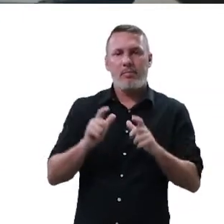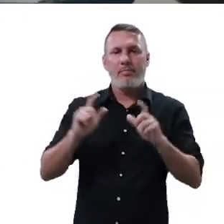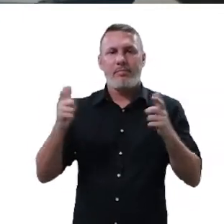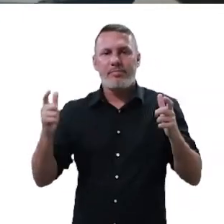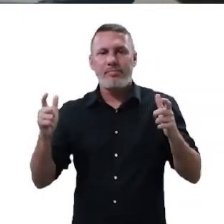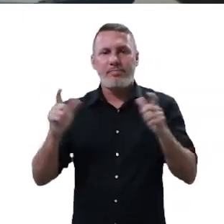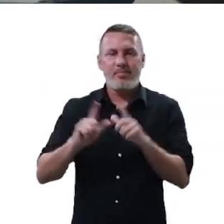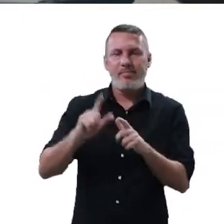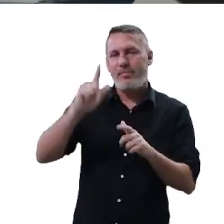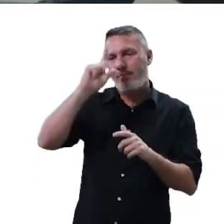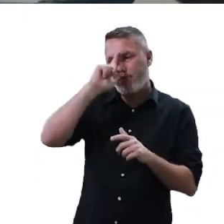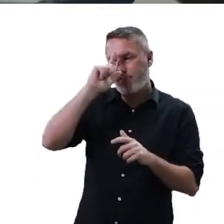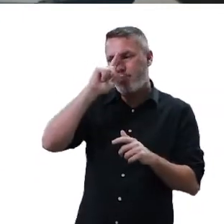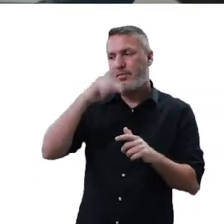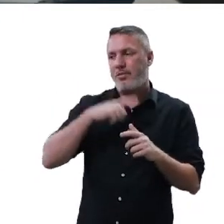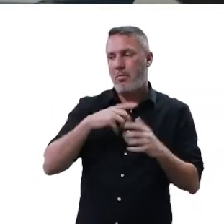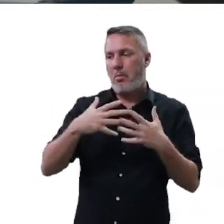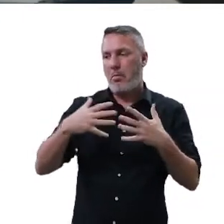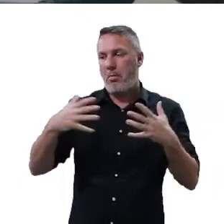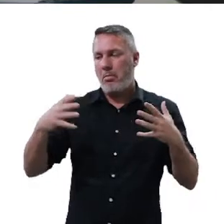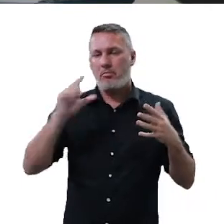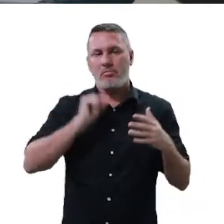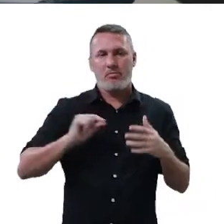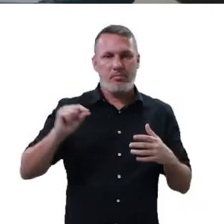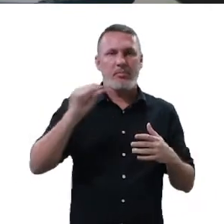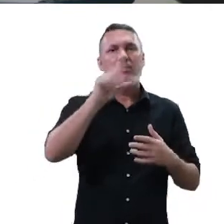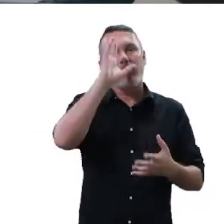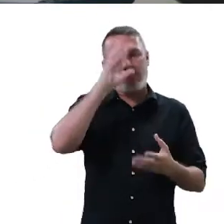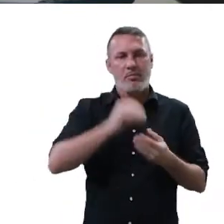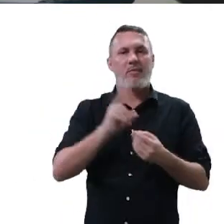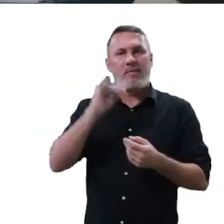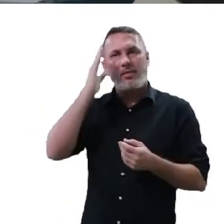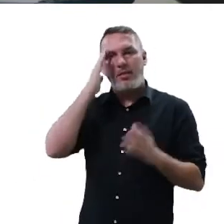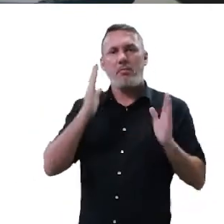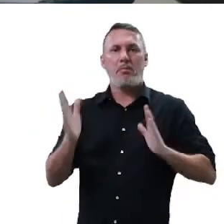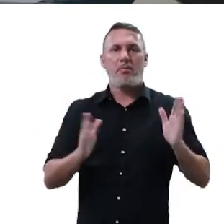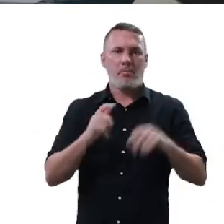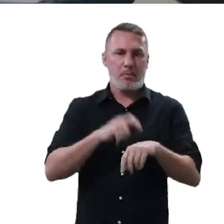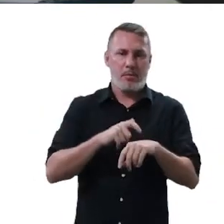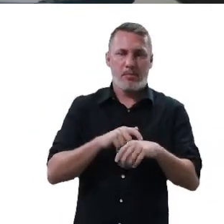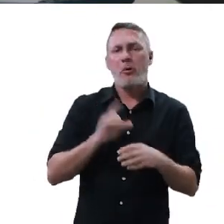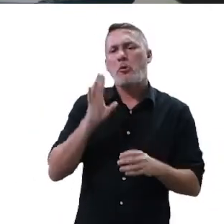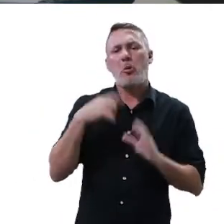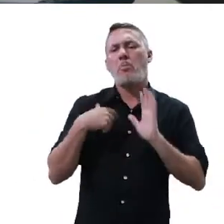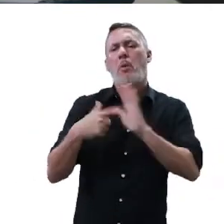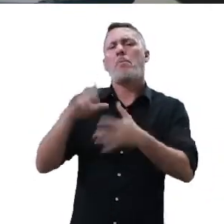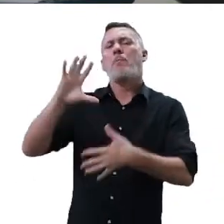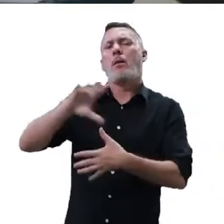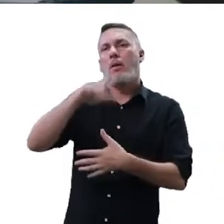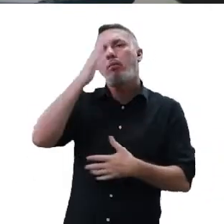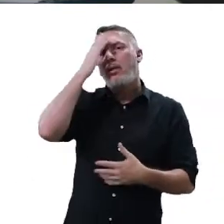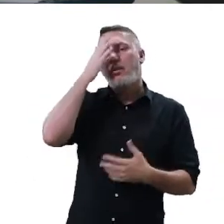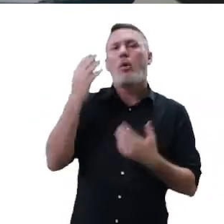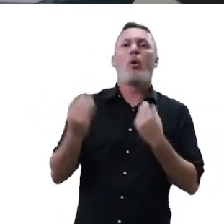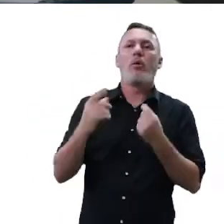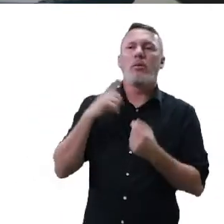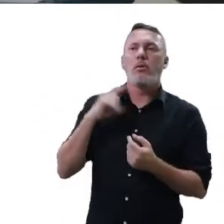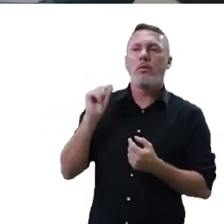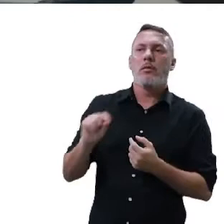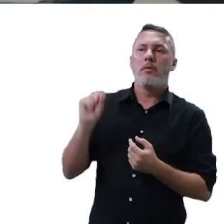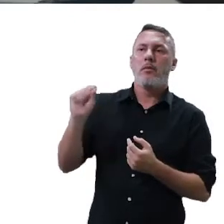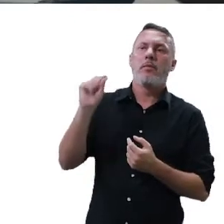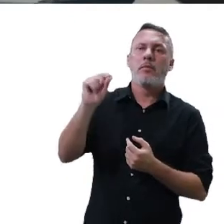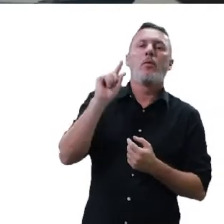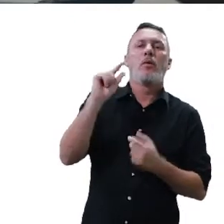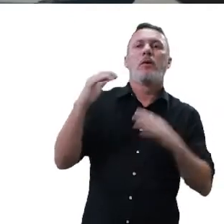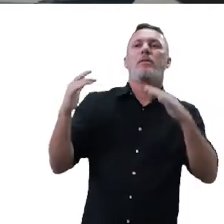também, e a época helenística, né, com avanço aí também, mais adiante nós vamos entender esses períodos aí. Mas aqui eu só mostrei para vocês